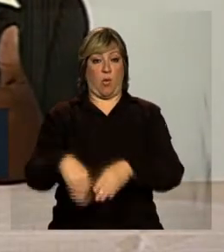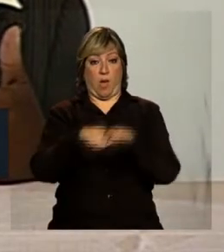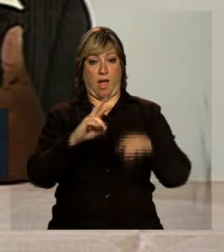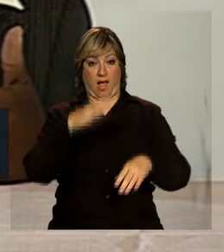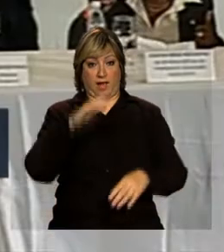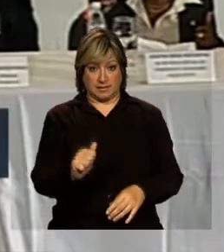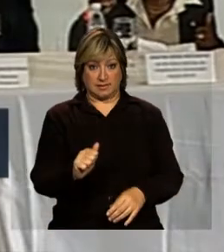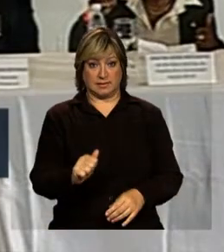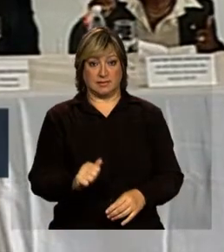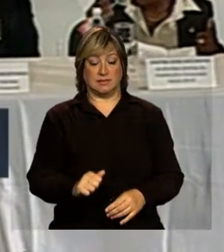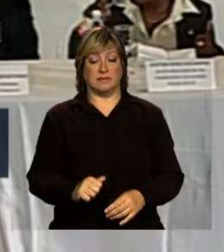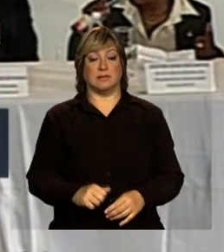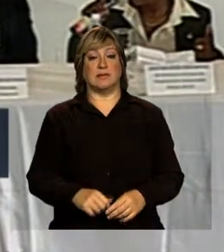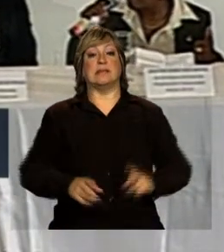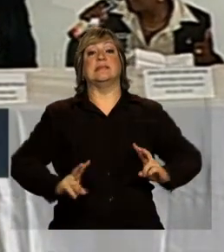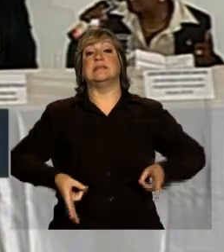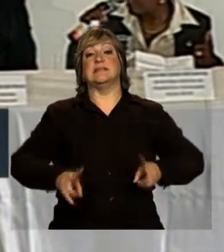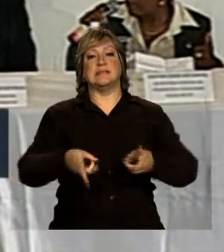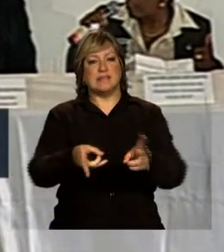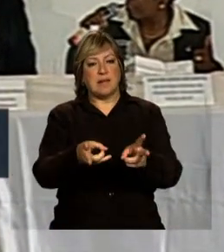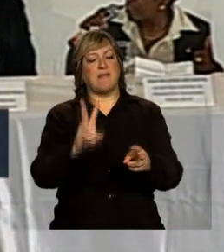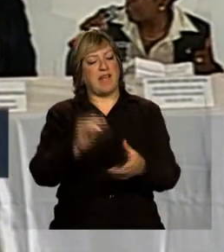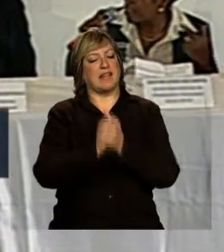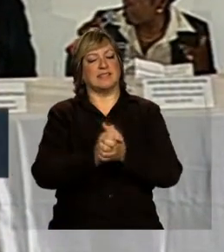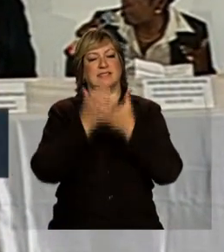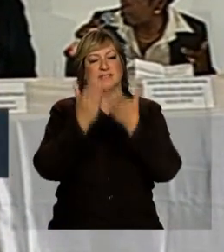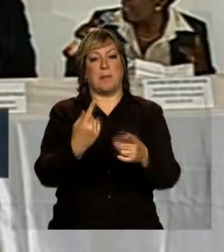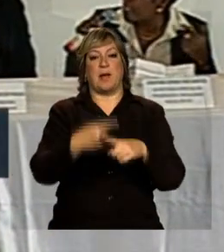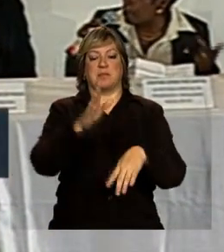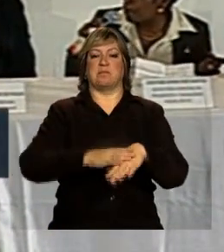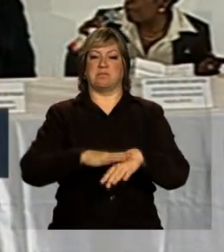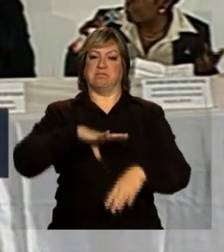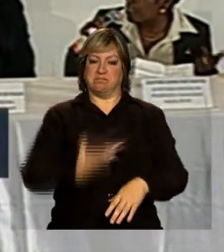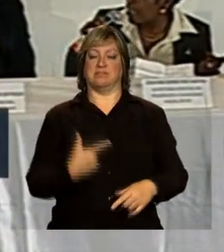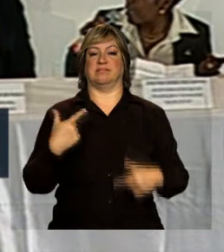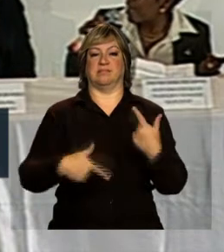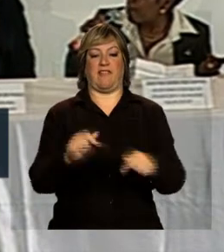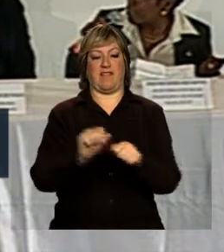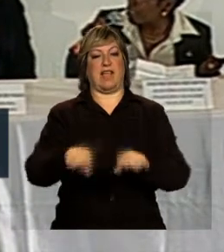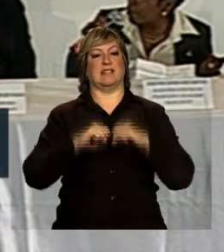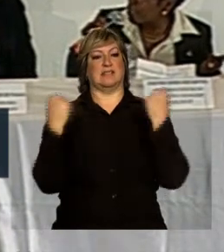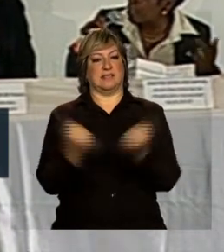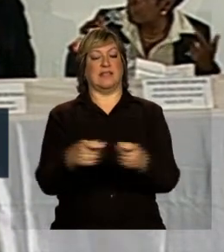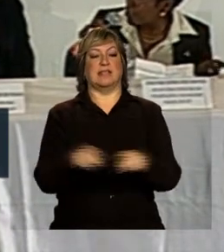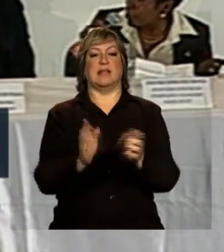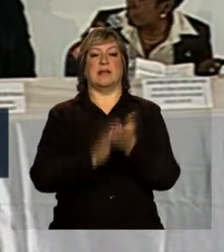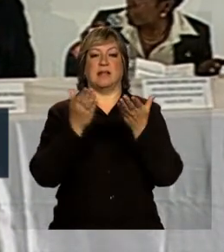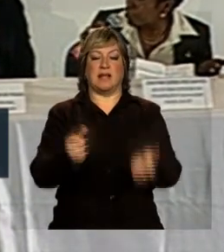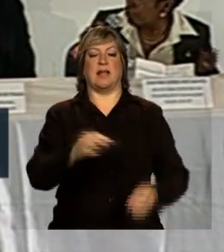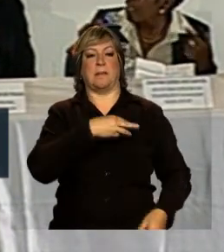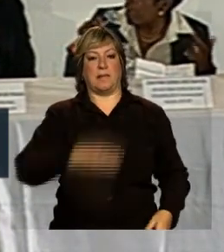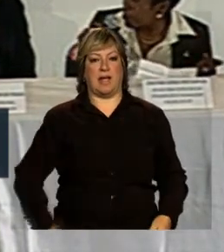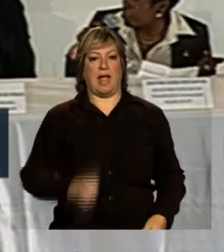Racial... sempre vale lhe felicitar por essa iniciativa, sempre vai felicitar a ministra Luísa, a